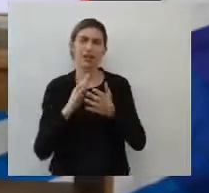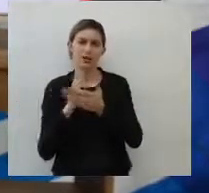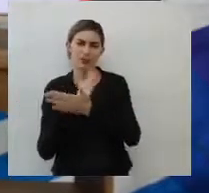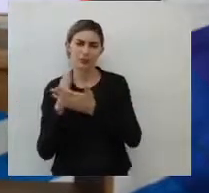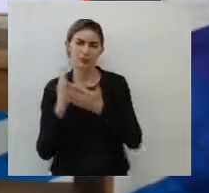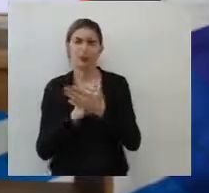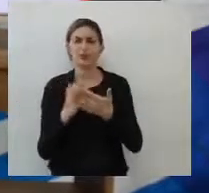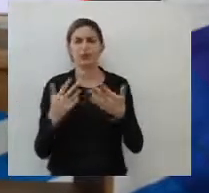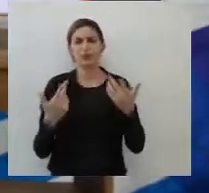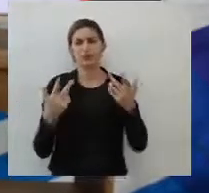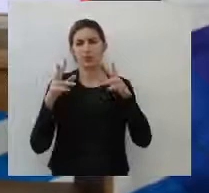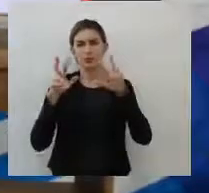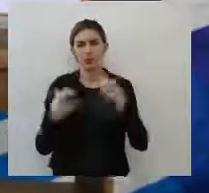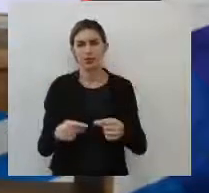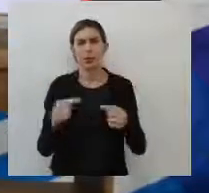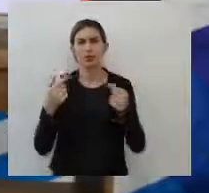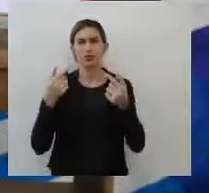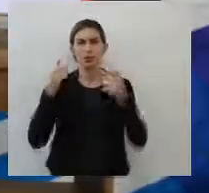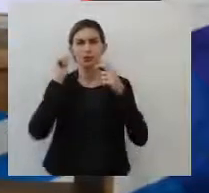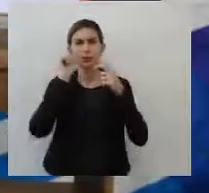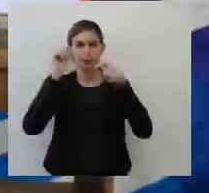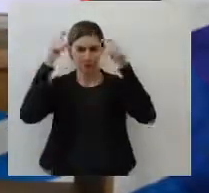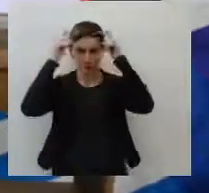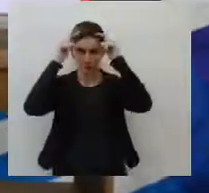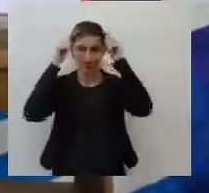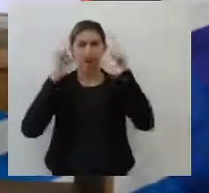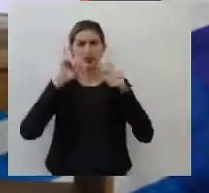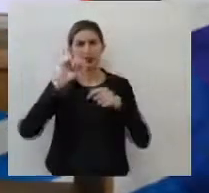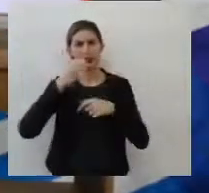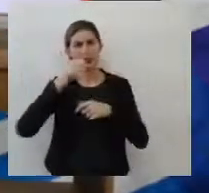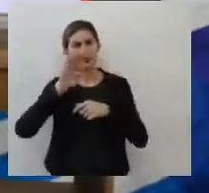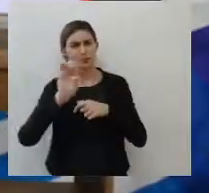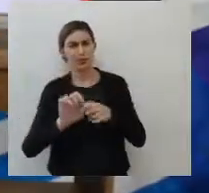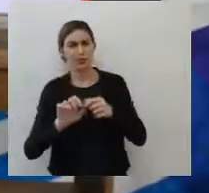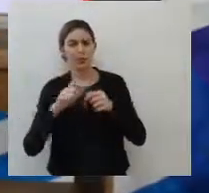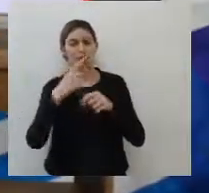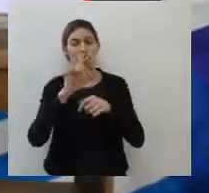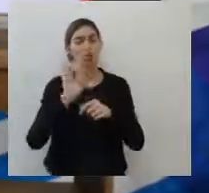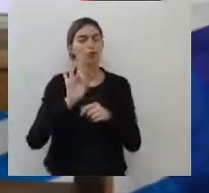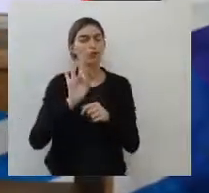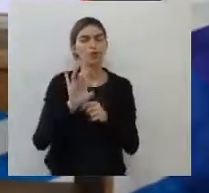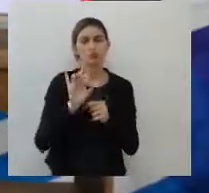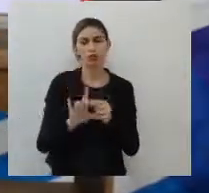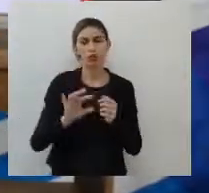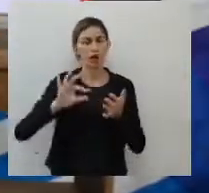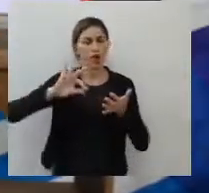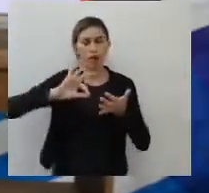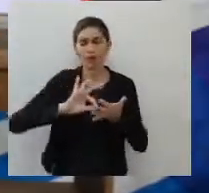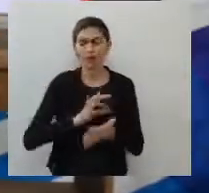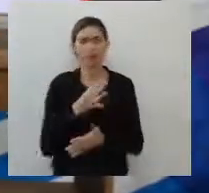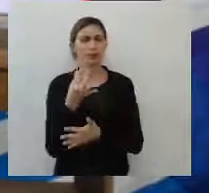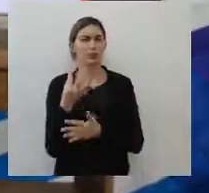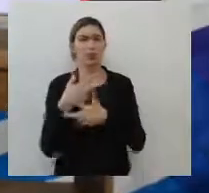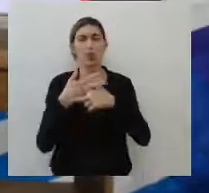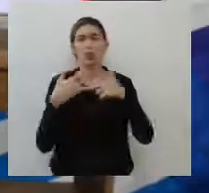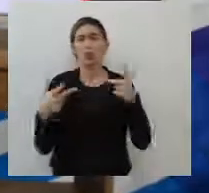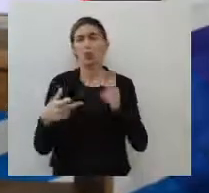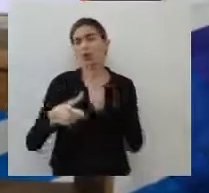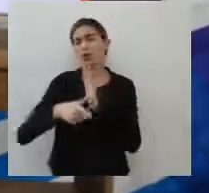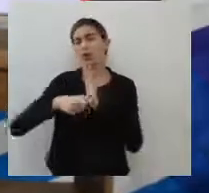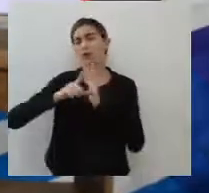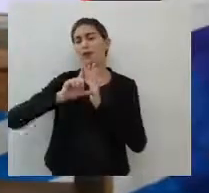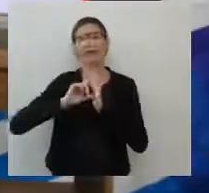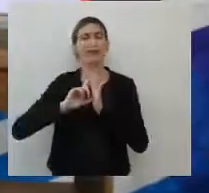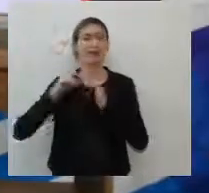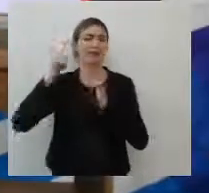ligadas a Isabel Libertadora, na verdade, ela apenas passou a caneta numa coisa que já deveria ter